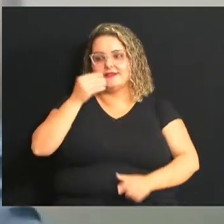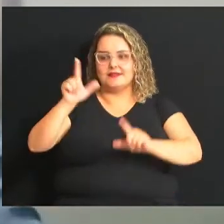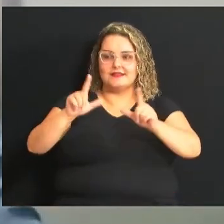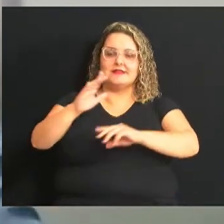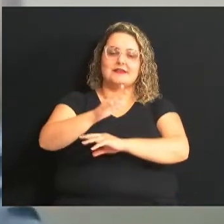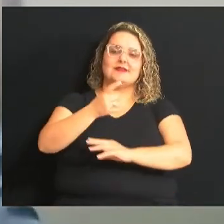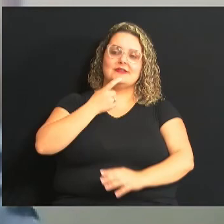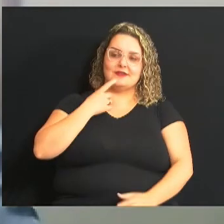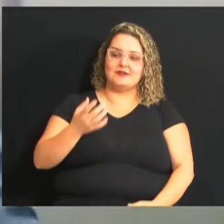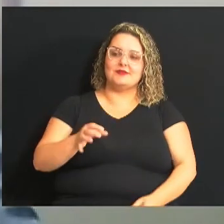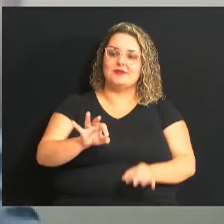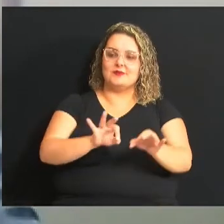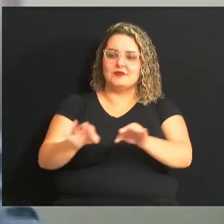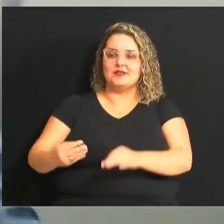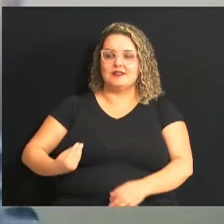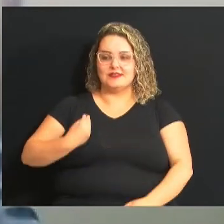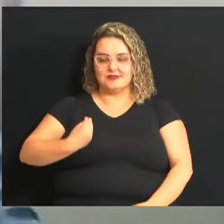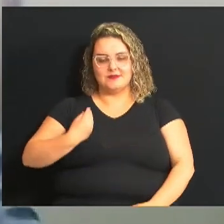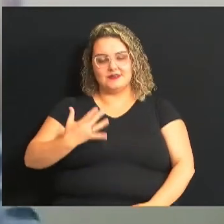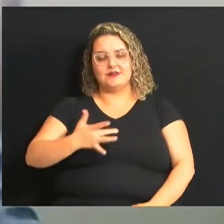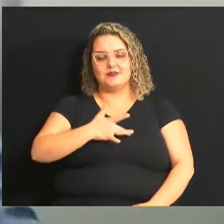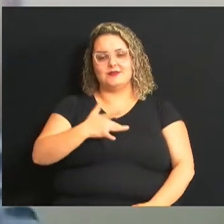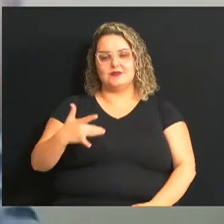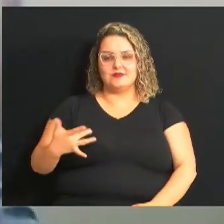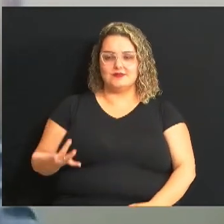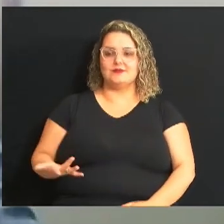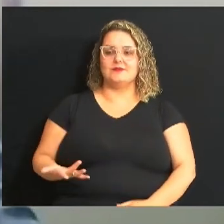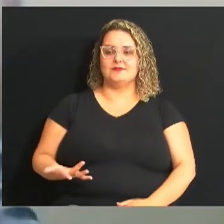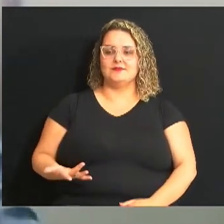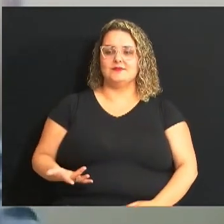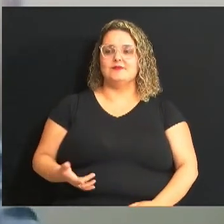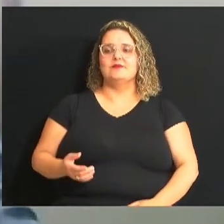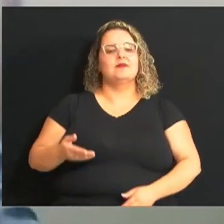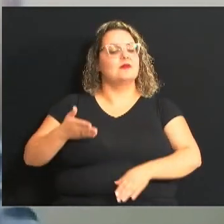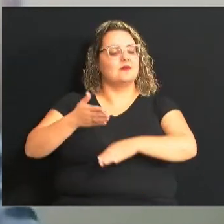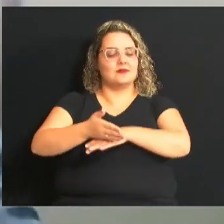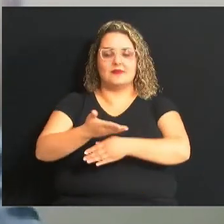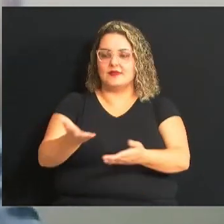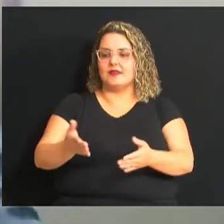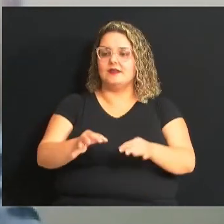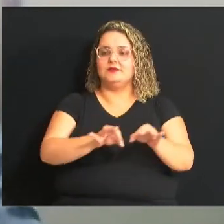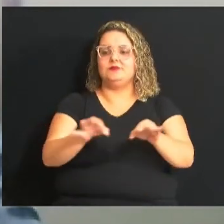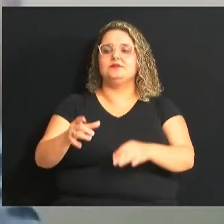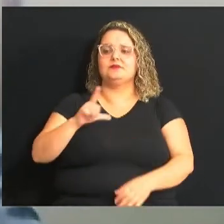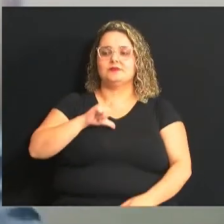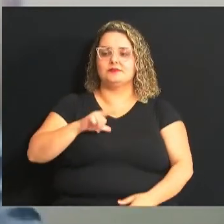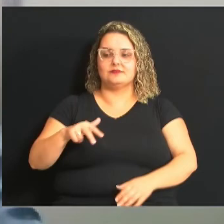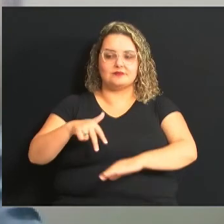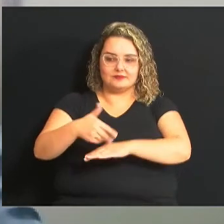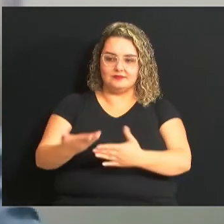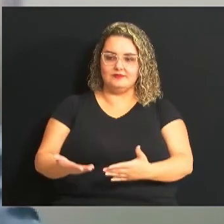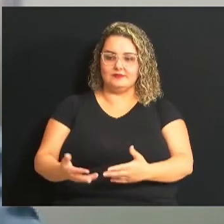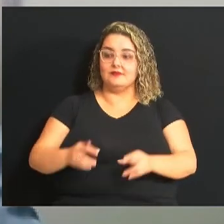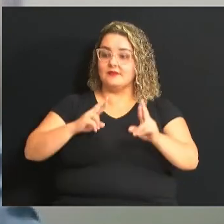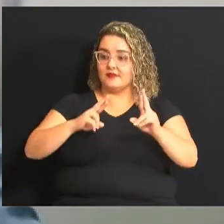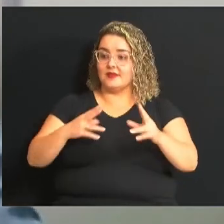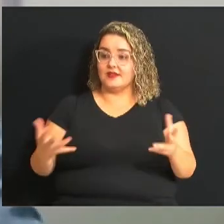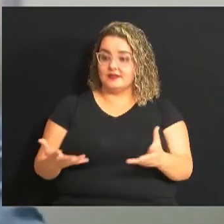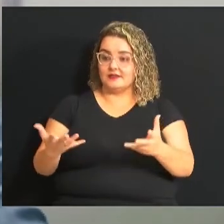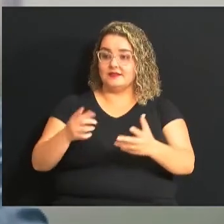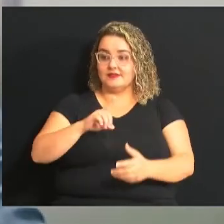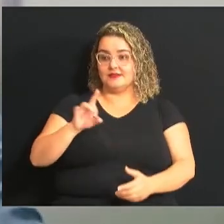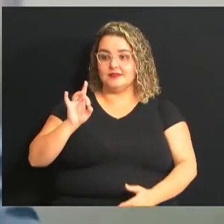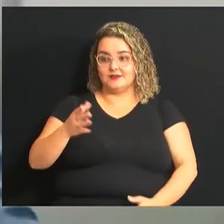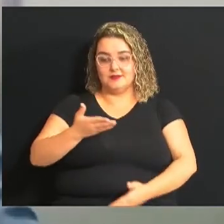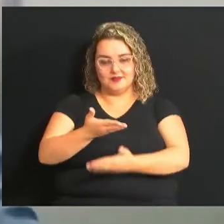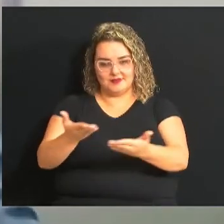do programa Saúde à Vida. Fica aqui super à disposição para participar dos demais programas que vocês tiverem. Espero ter contribuído, né, não só para eles, mas